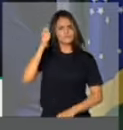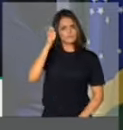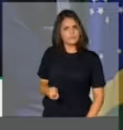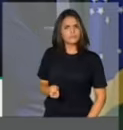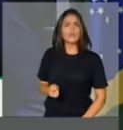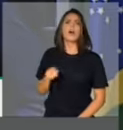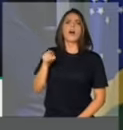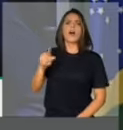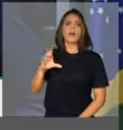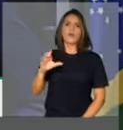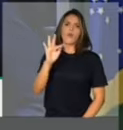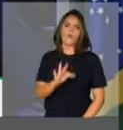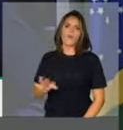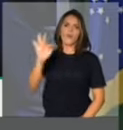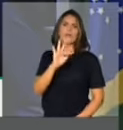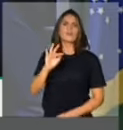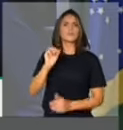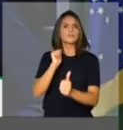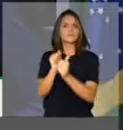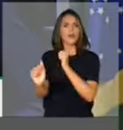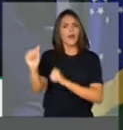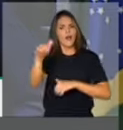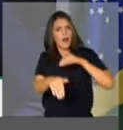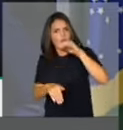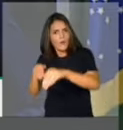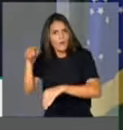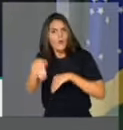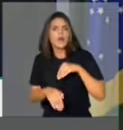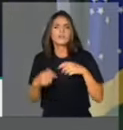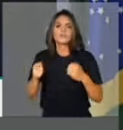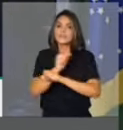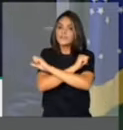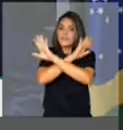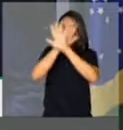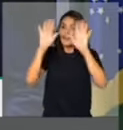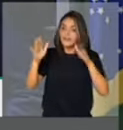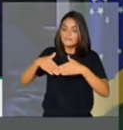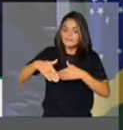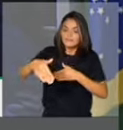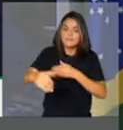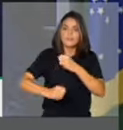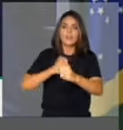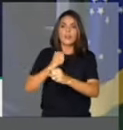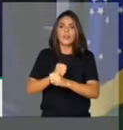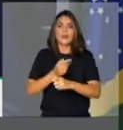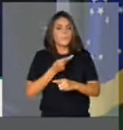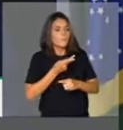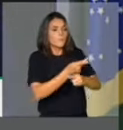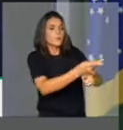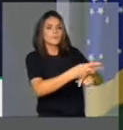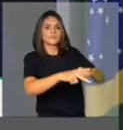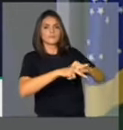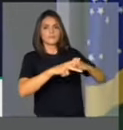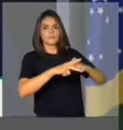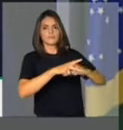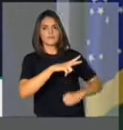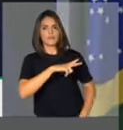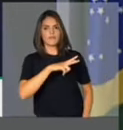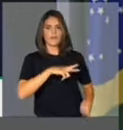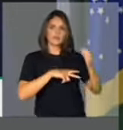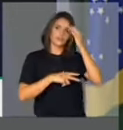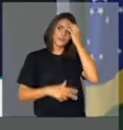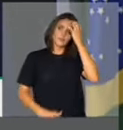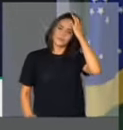Brasileira de Esportes Aquáticos seja transparente e busque nos próximos anos a iniciativa privada. É esse o meu